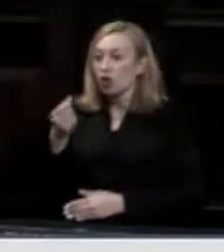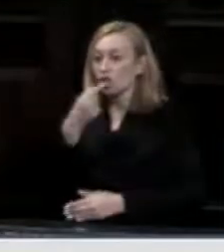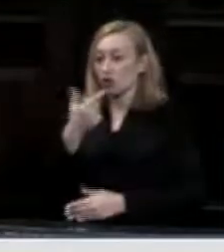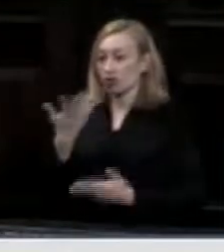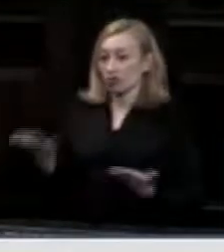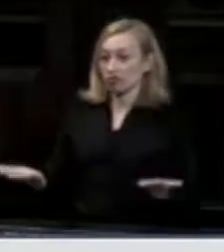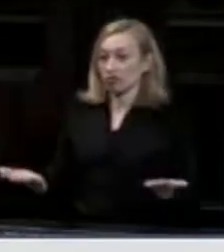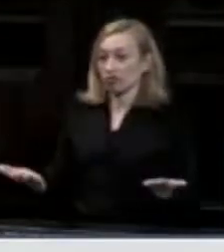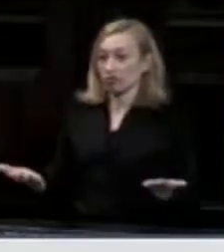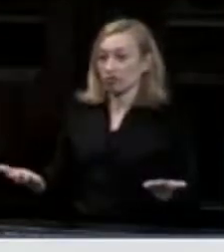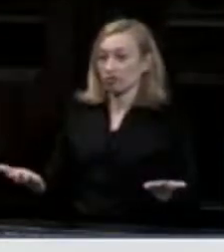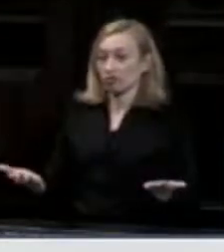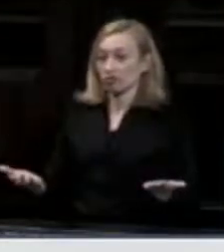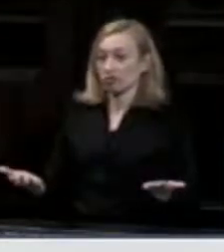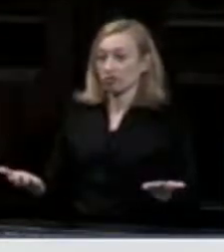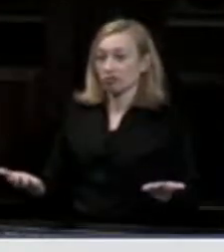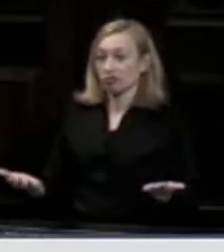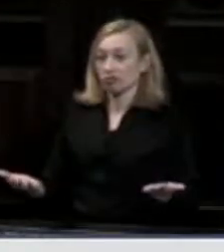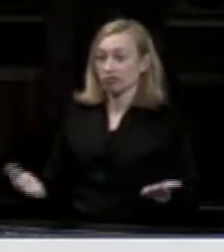da coisa pública.